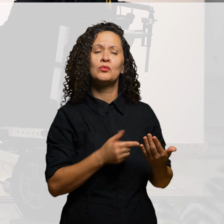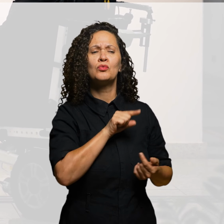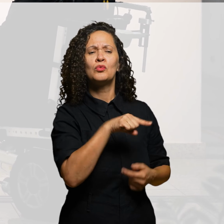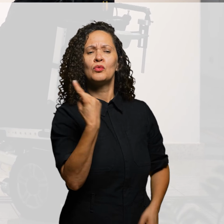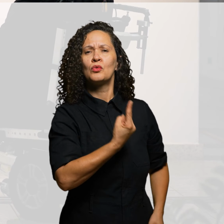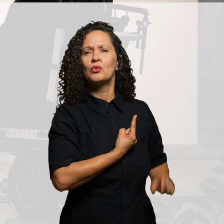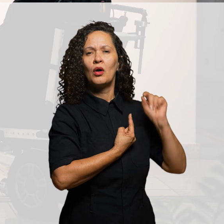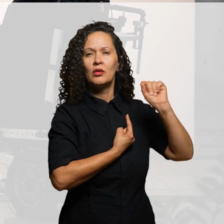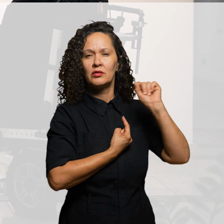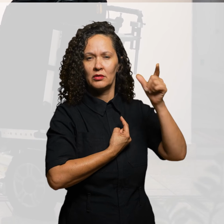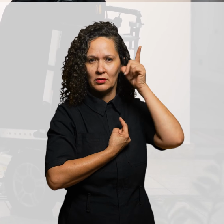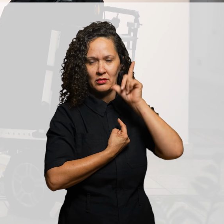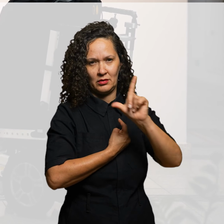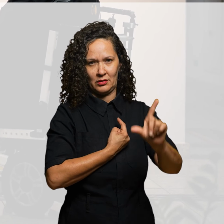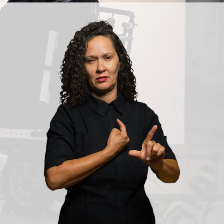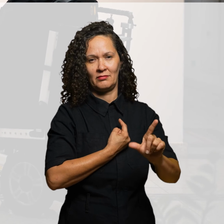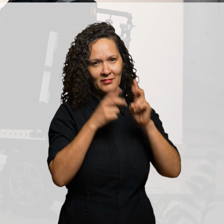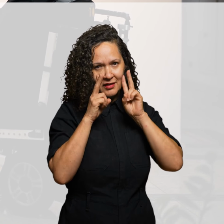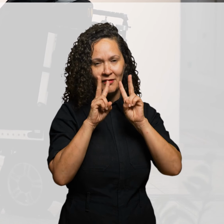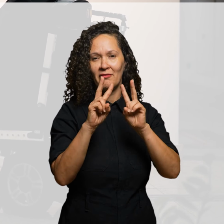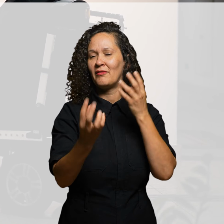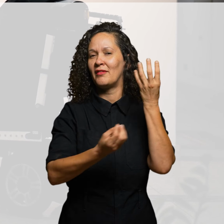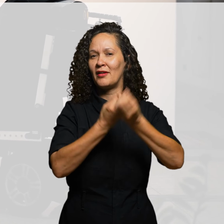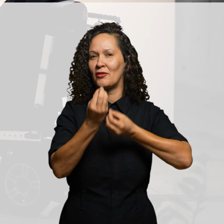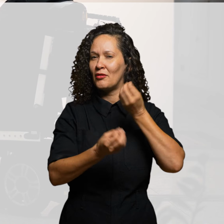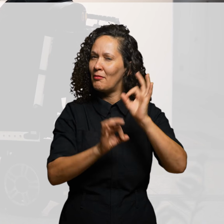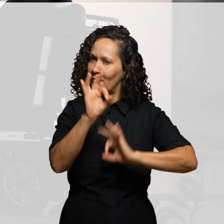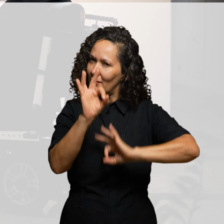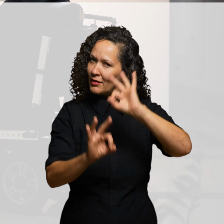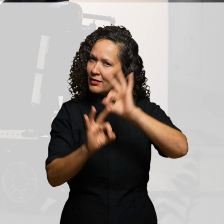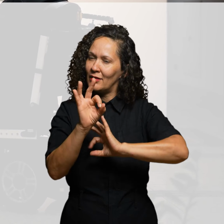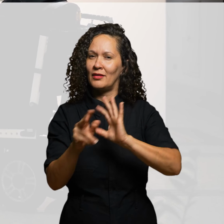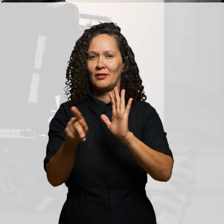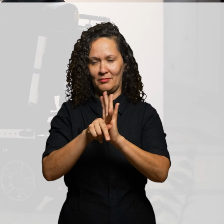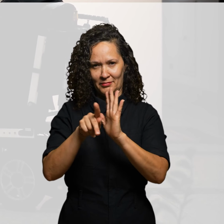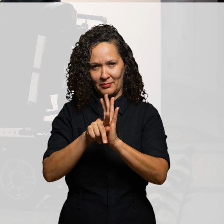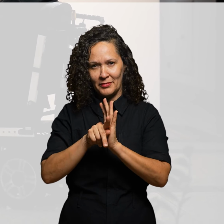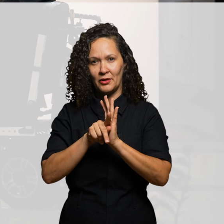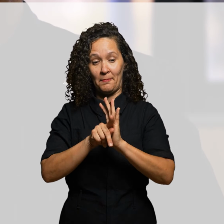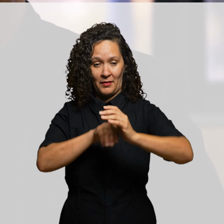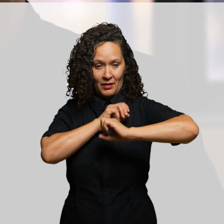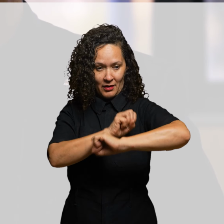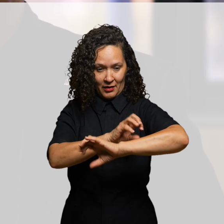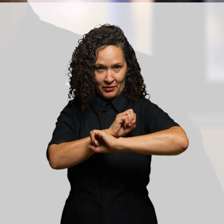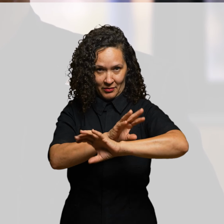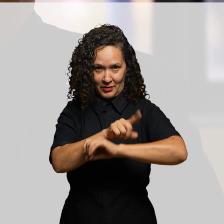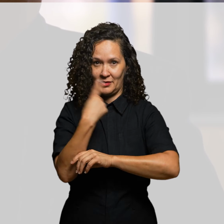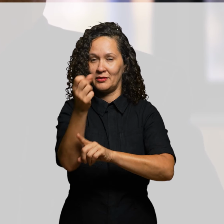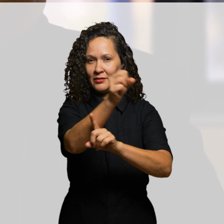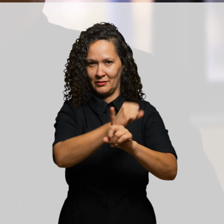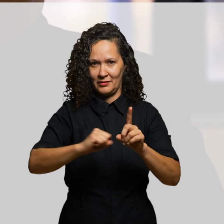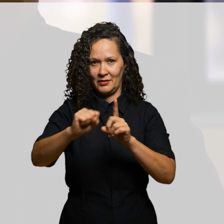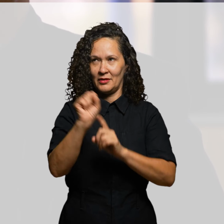o que nós poderíamos fazer? Temos que ver o processo de educação na